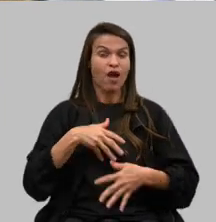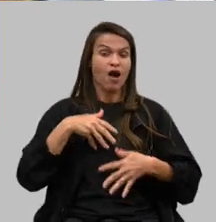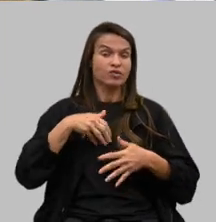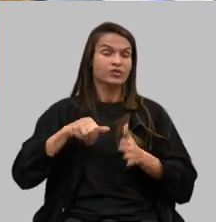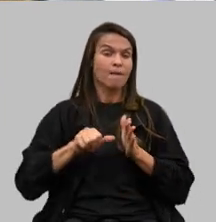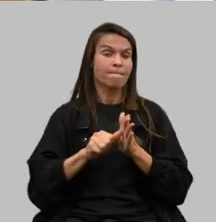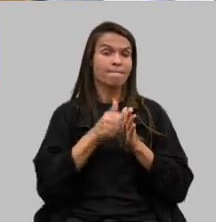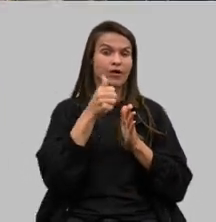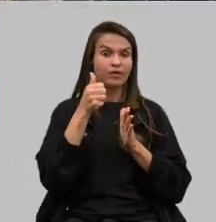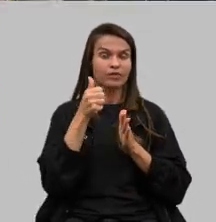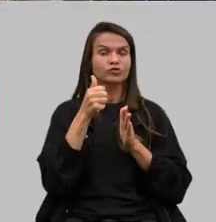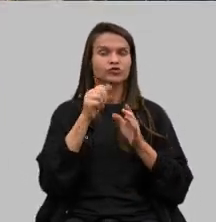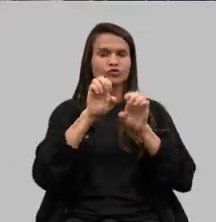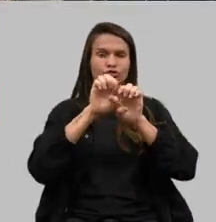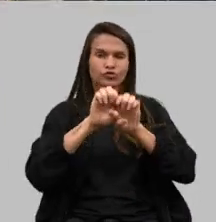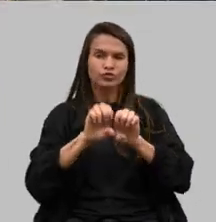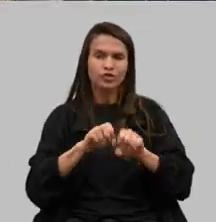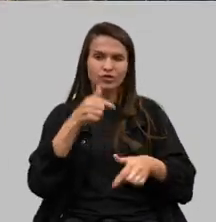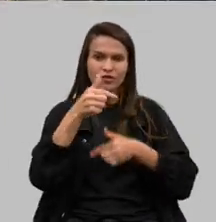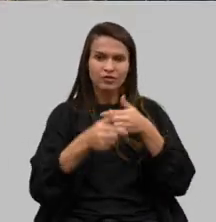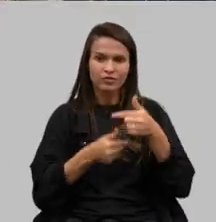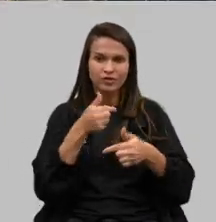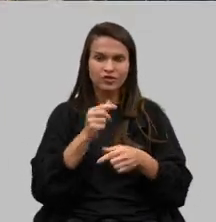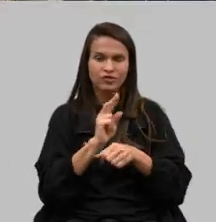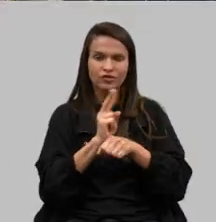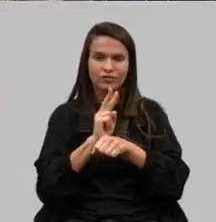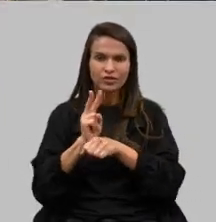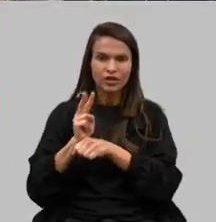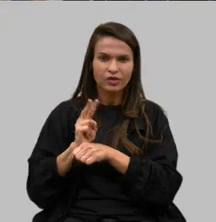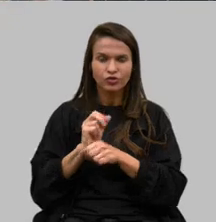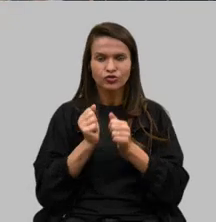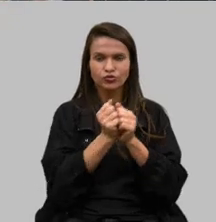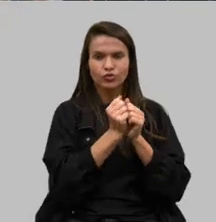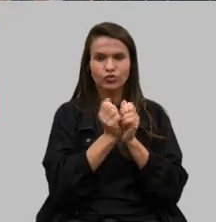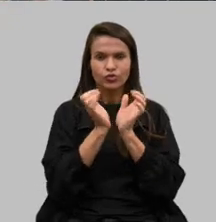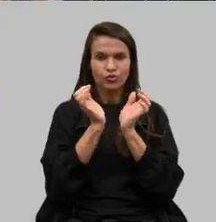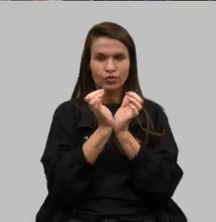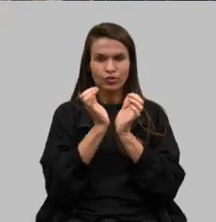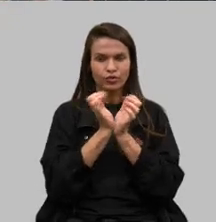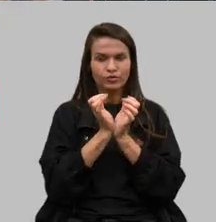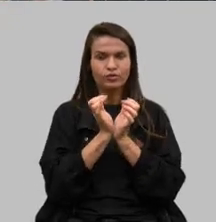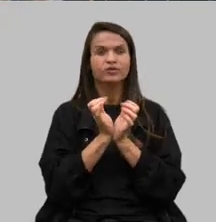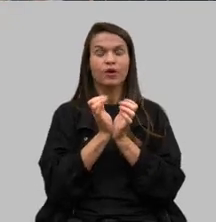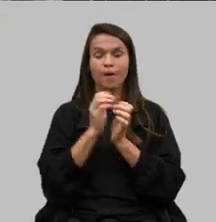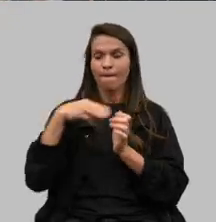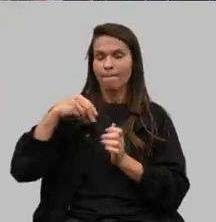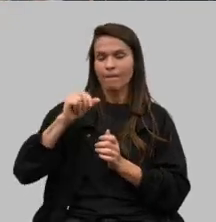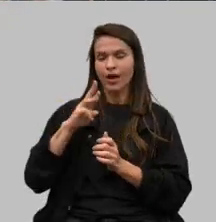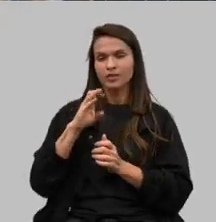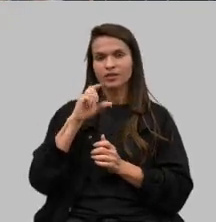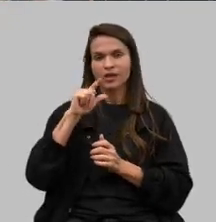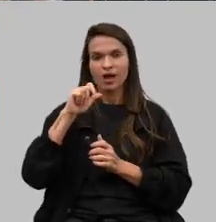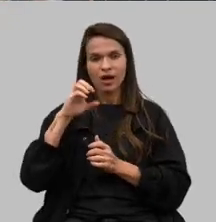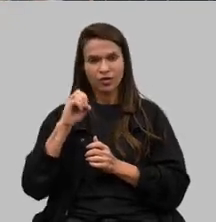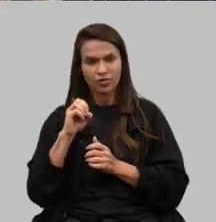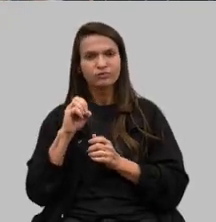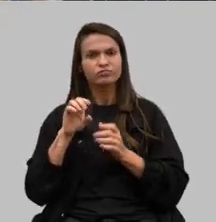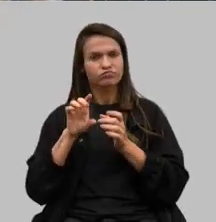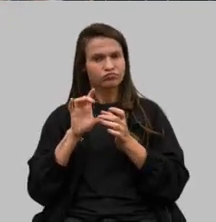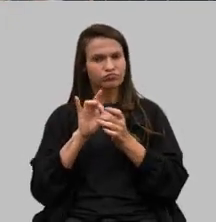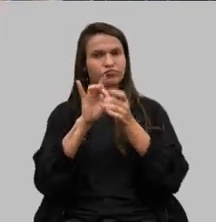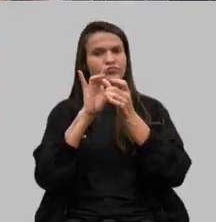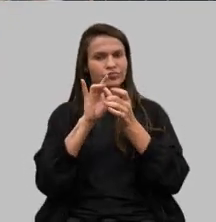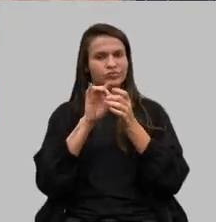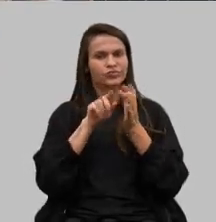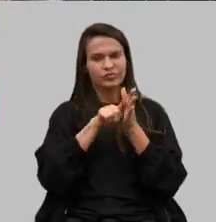estruturando esse trabalho né de fiscalização junto com os nossos técnicos Marcelo que tá aqui também faz parte dessa estatística então nós temos três